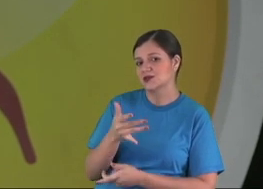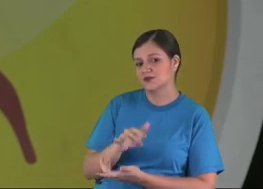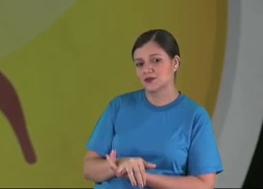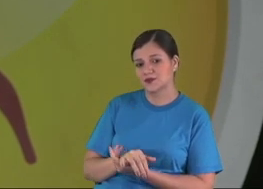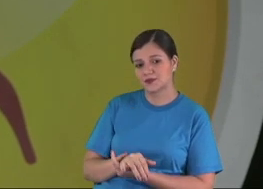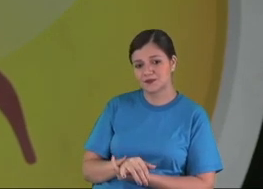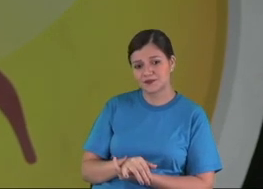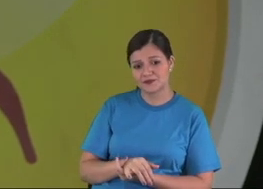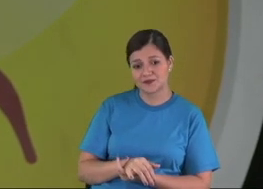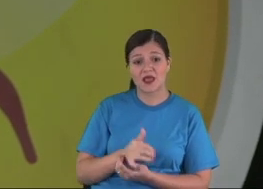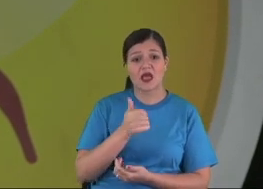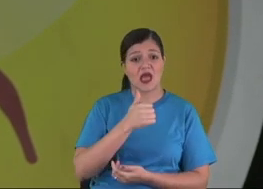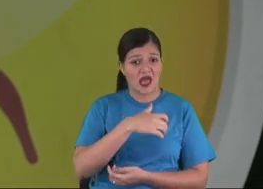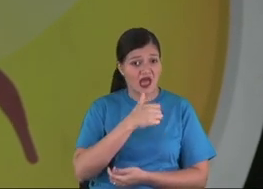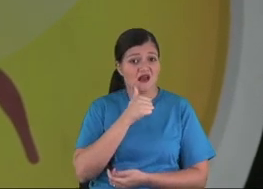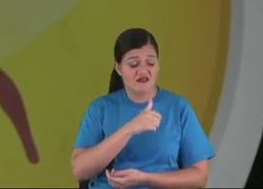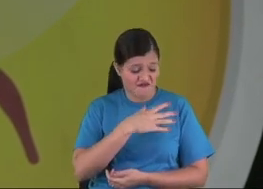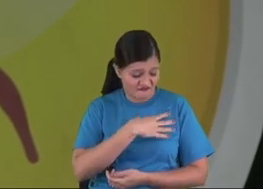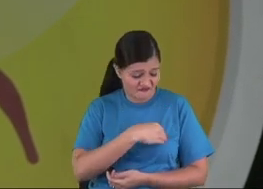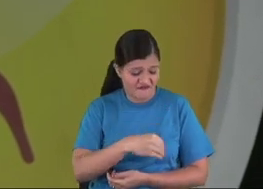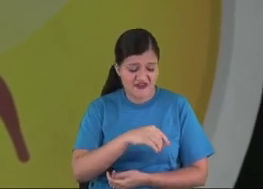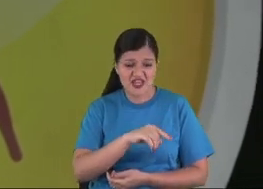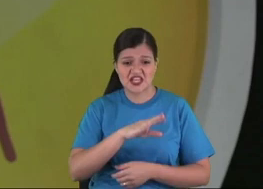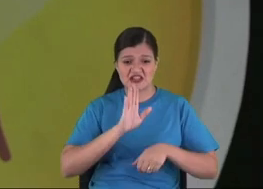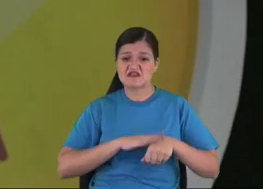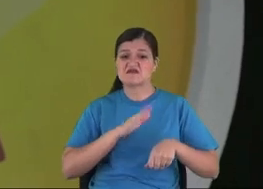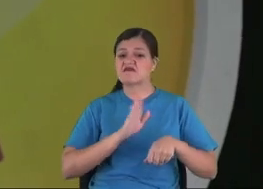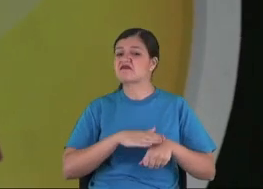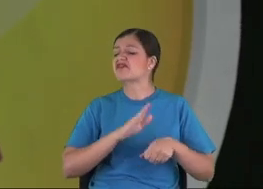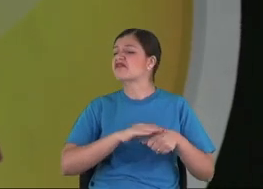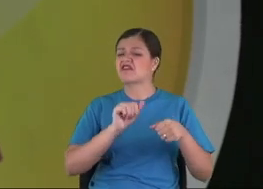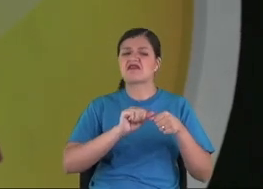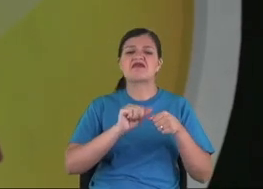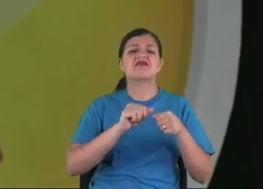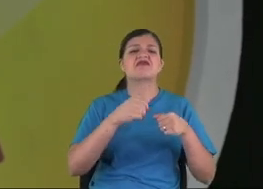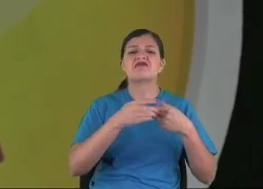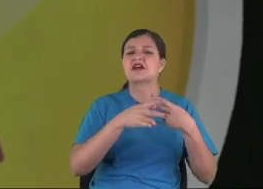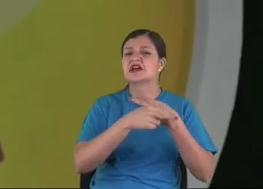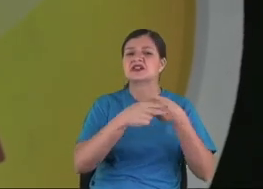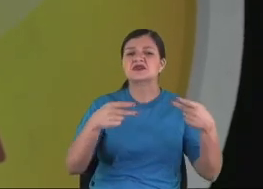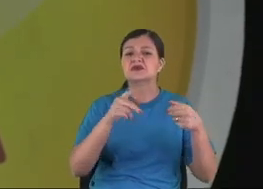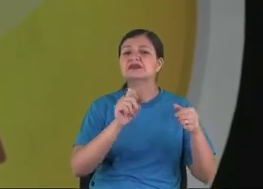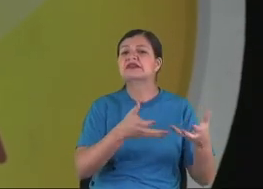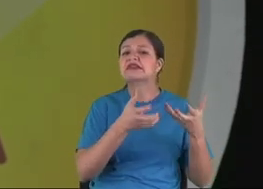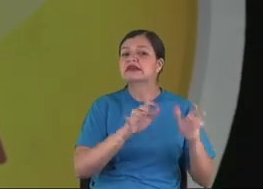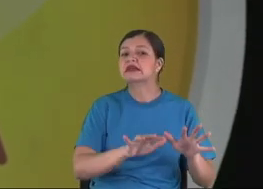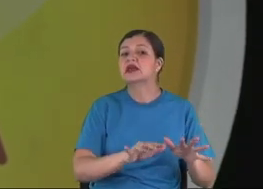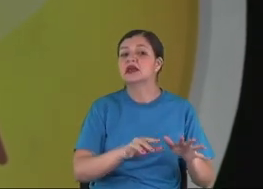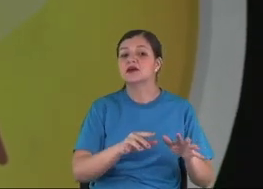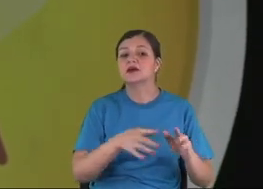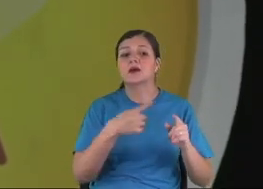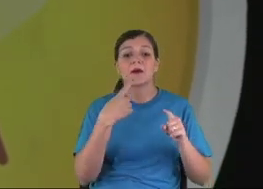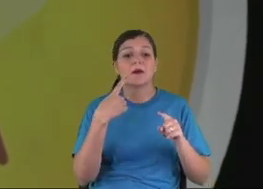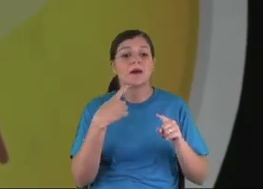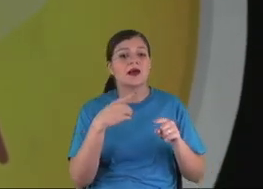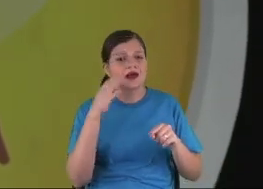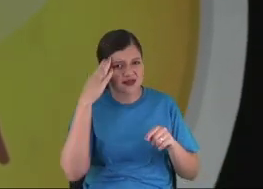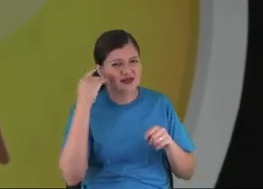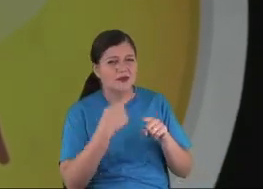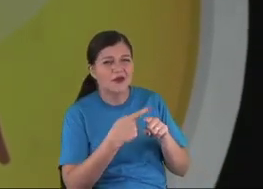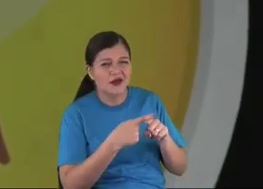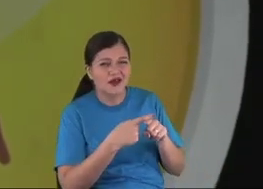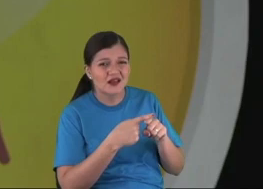Ela faz o que quer, manda, grita, inferniza a vida de todo mundo. Sabe por quê? Porque eu conheci essa menina, eu conheci essa